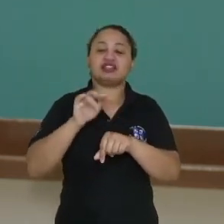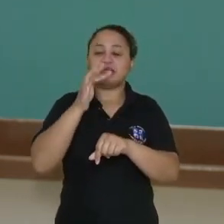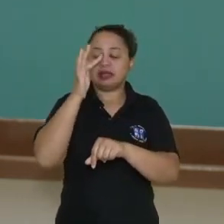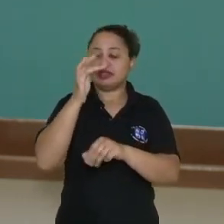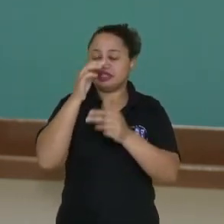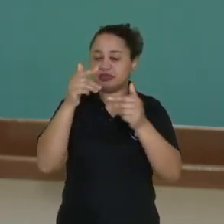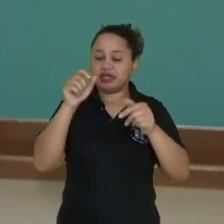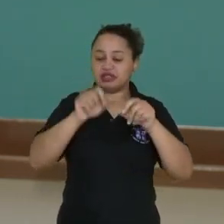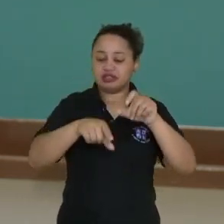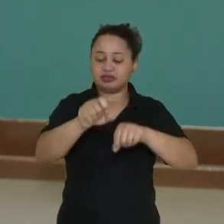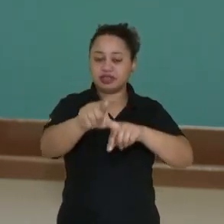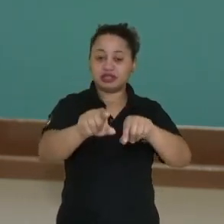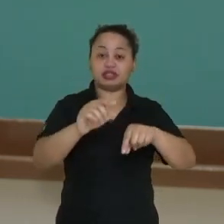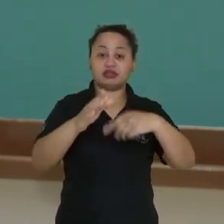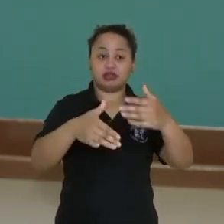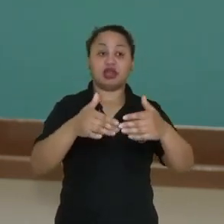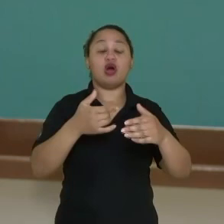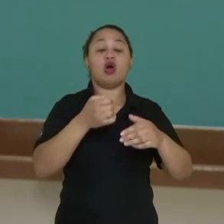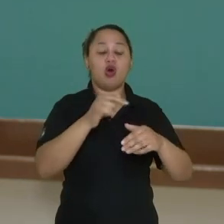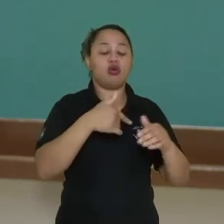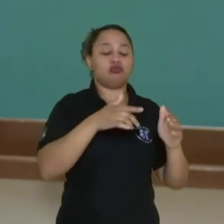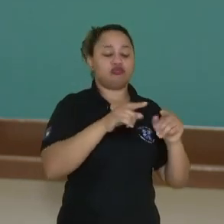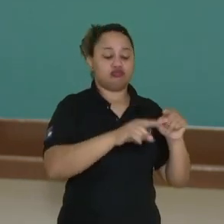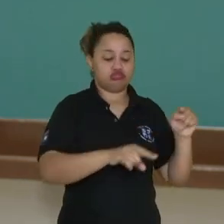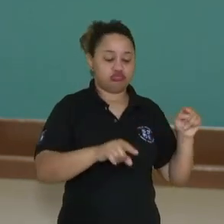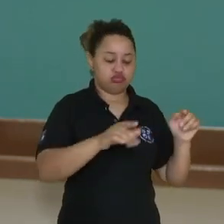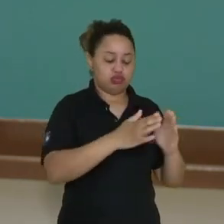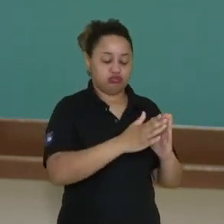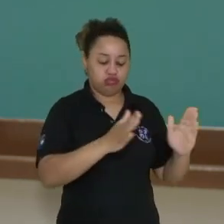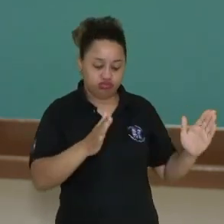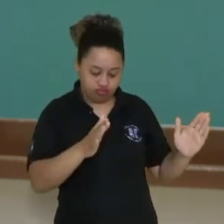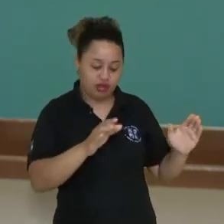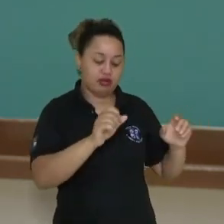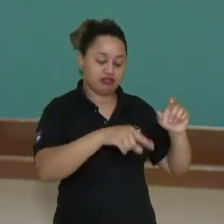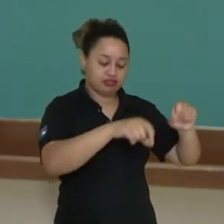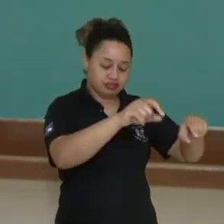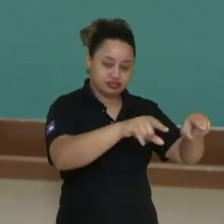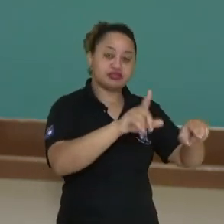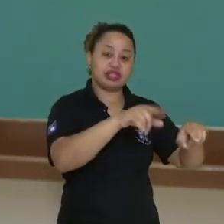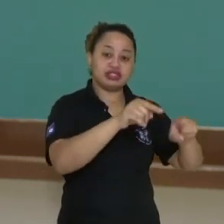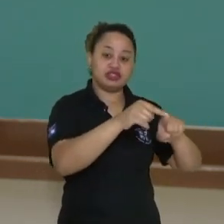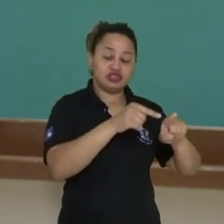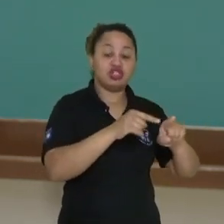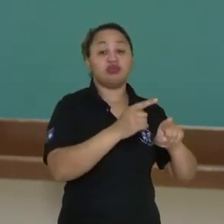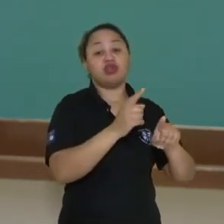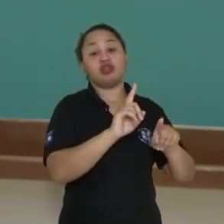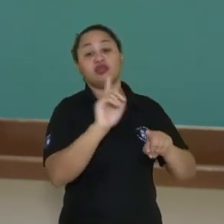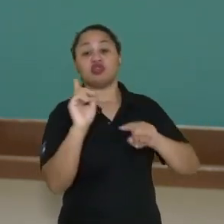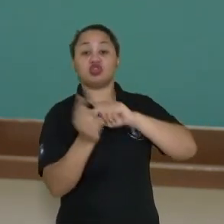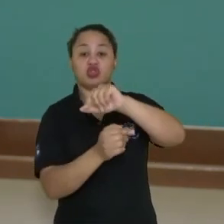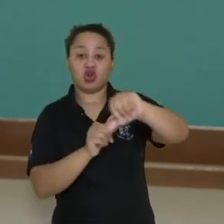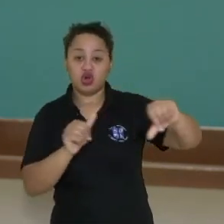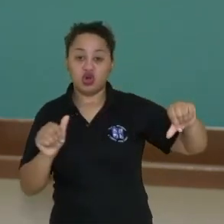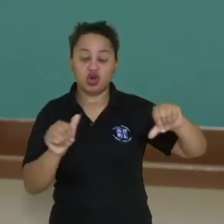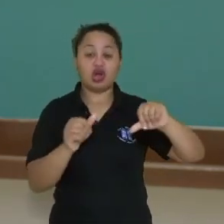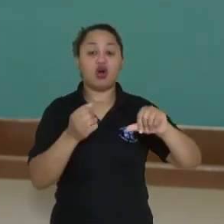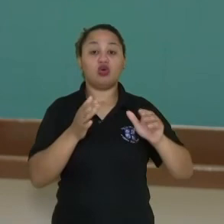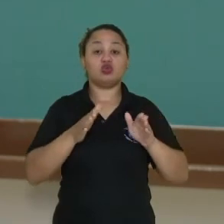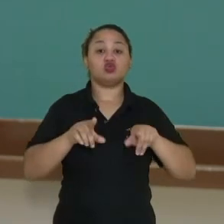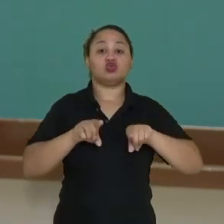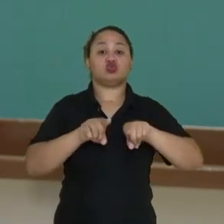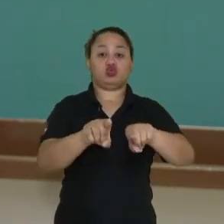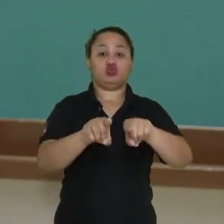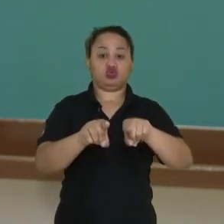nesse processo. Lembrando, ou alternando em culturas ou paralelo a elas. Tá? As duas formas são importantes conforme